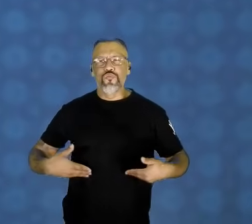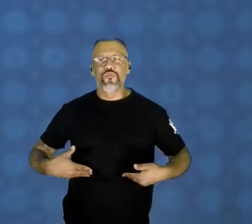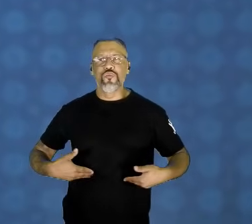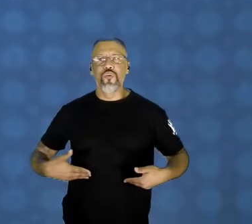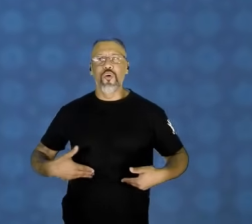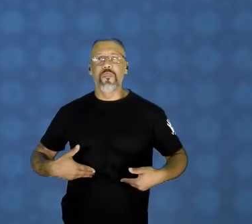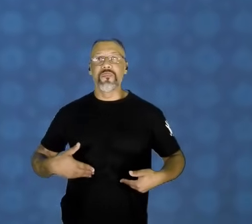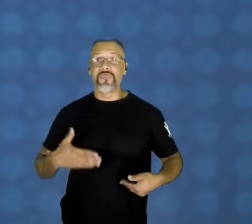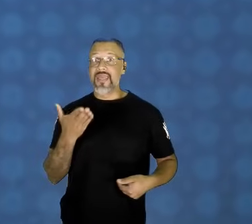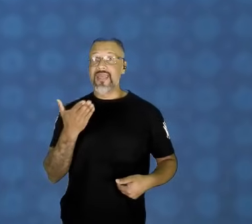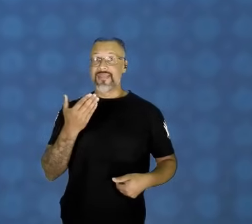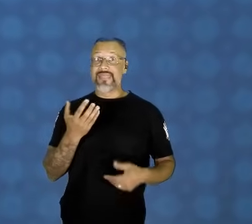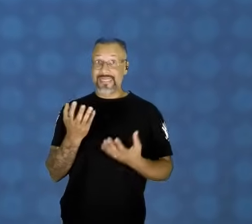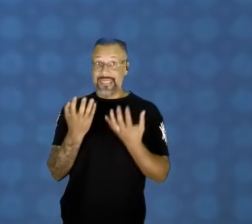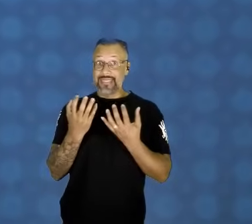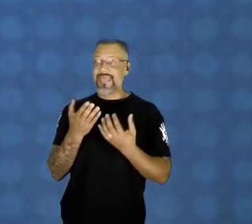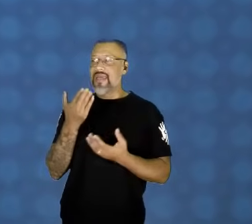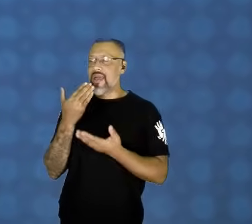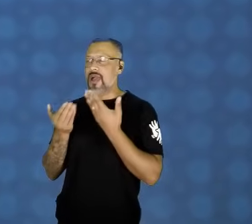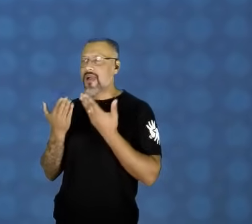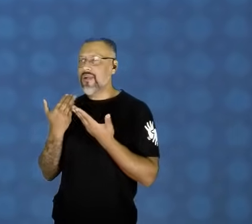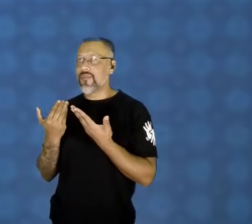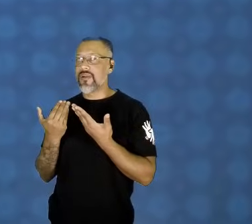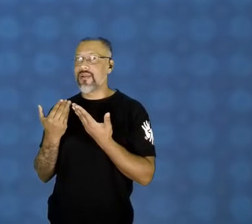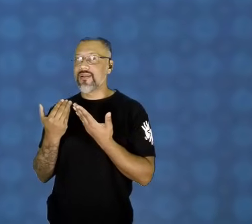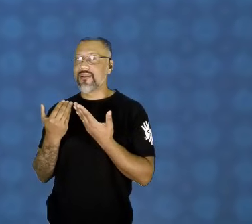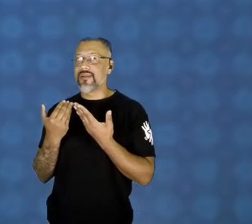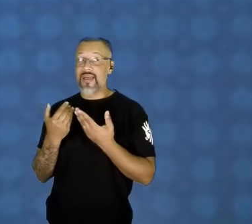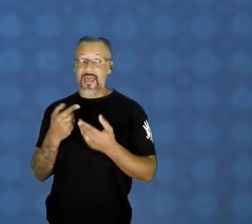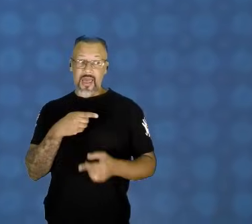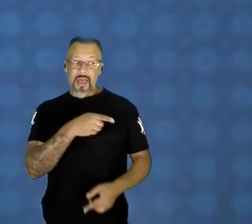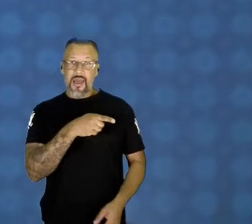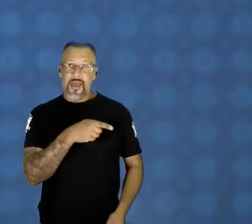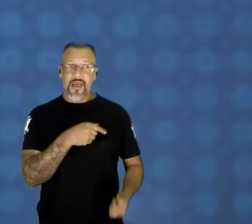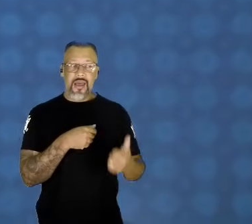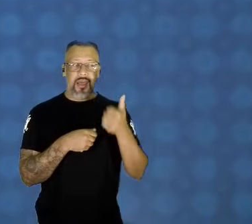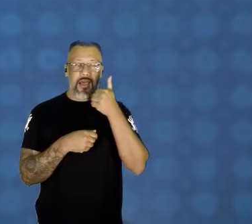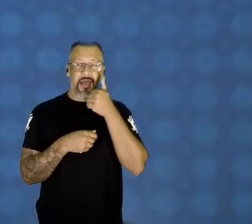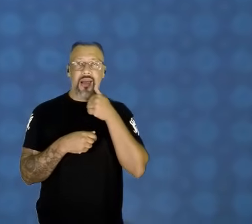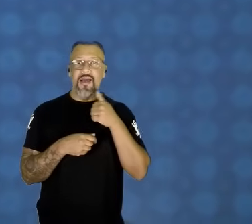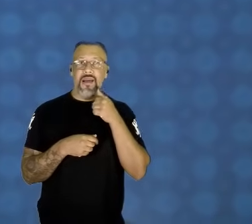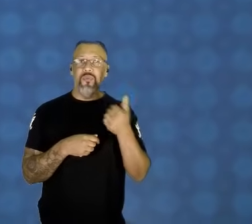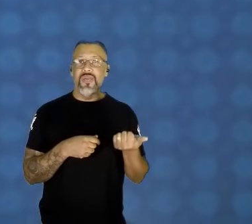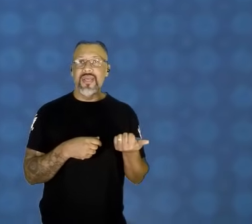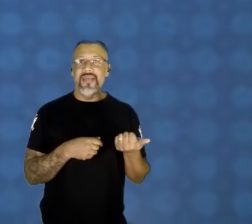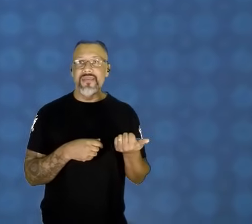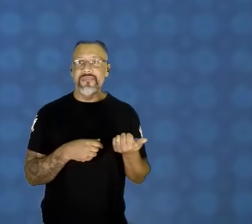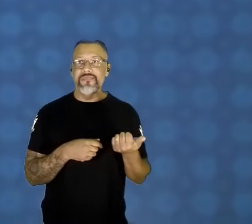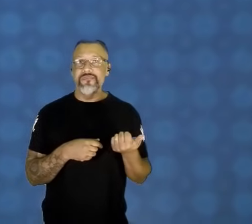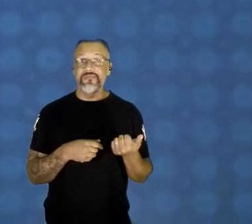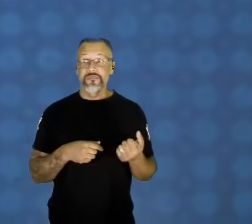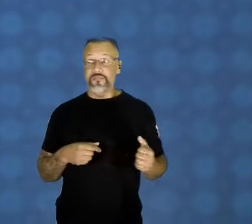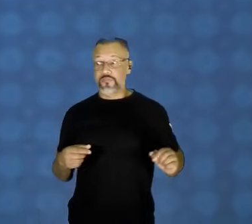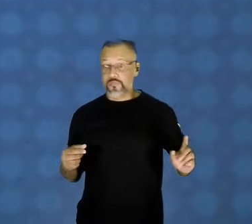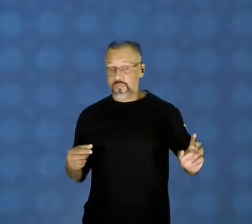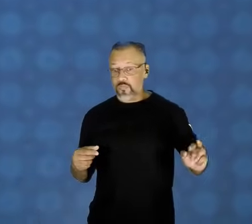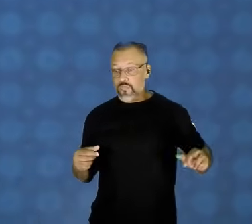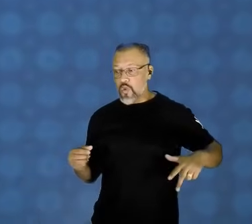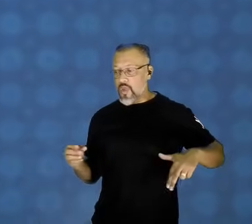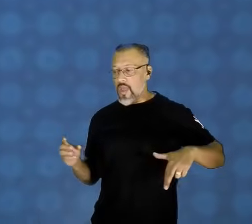Ela não era uma cristã. Ela não era uma judia. Ela era uma cananeia. Os cananeus são